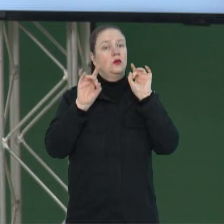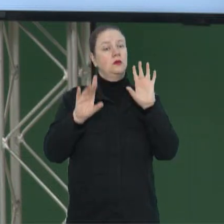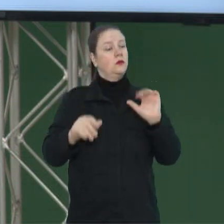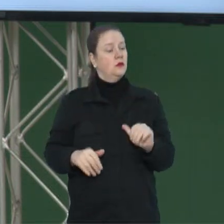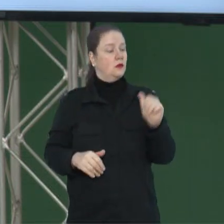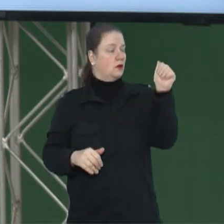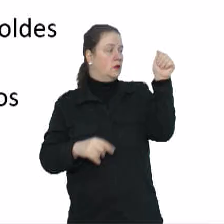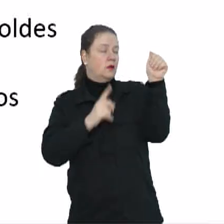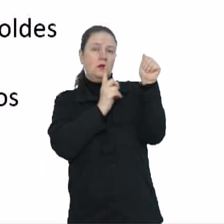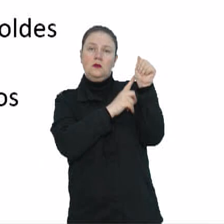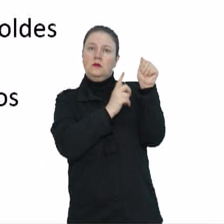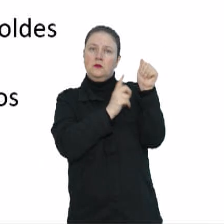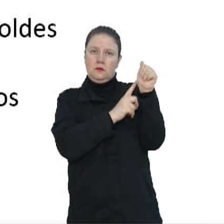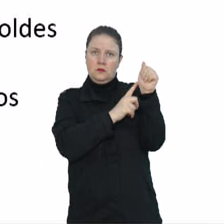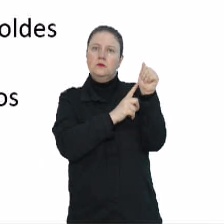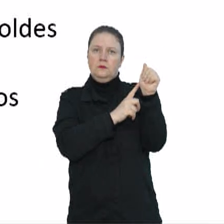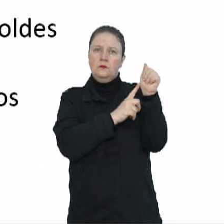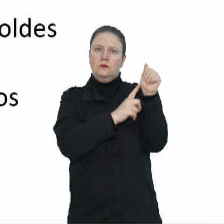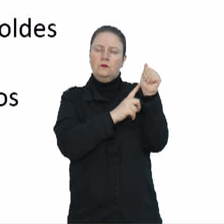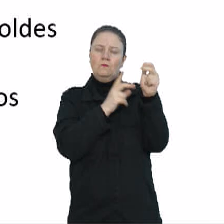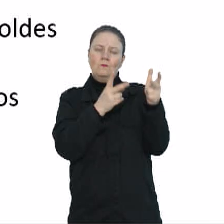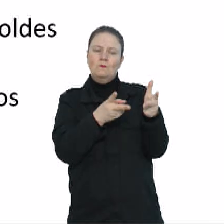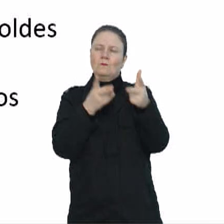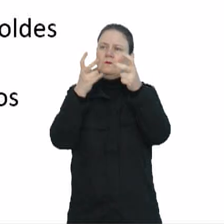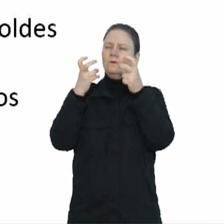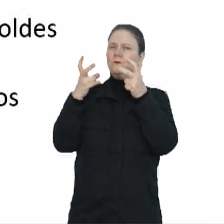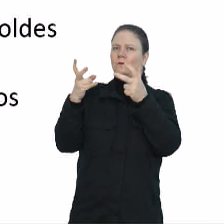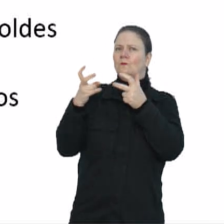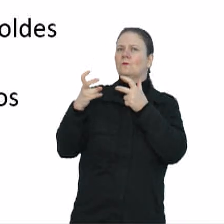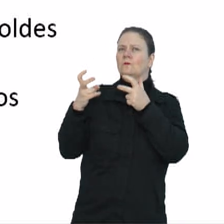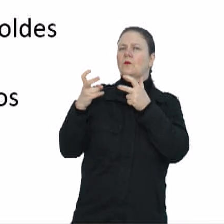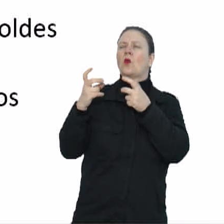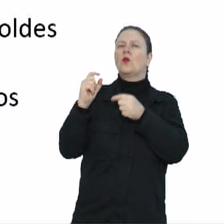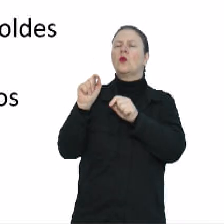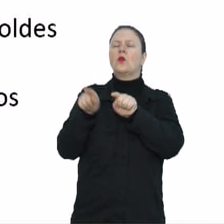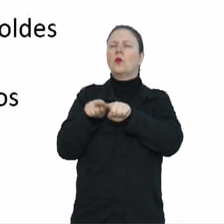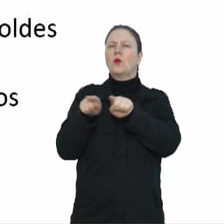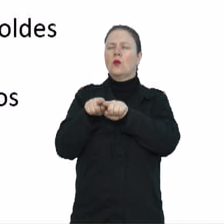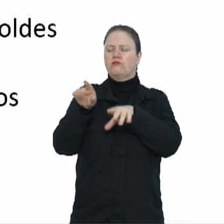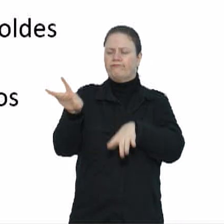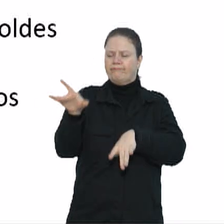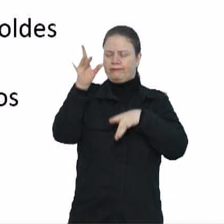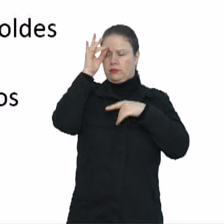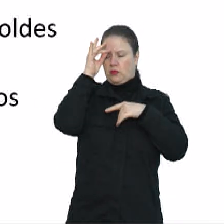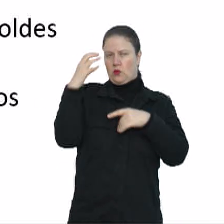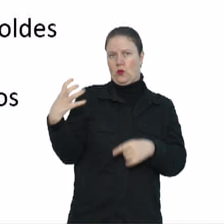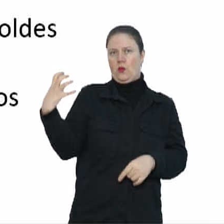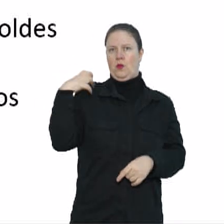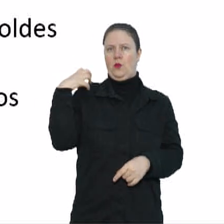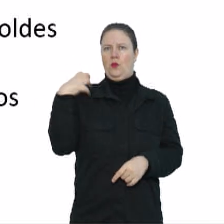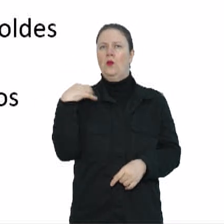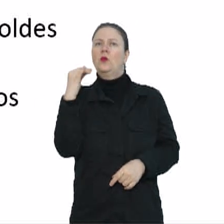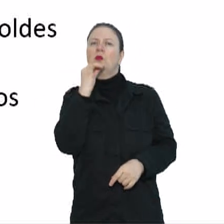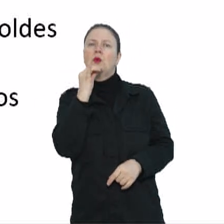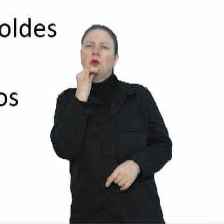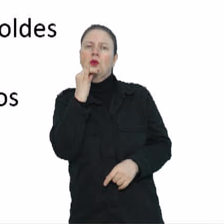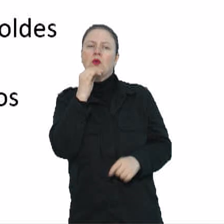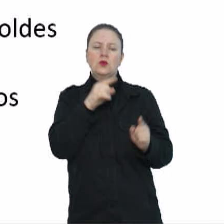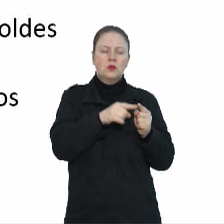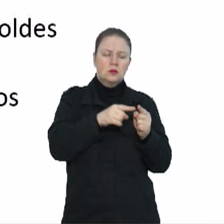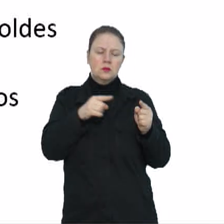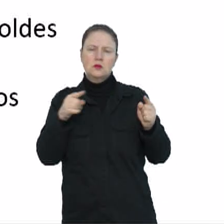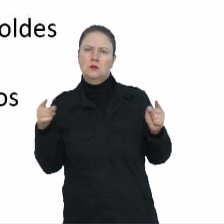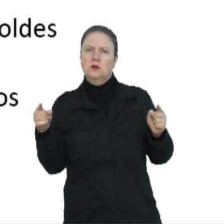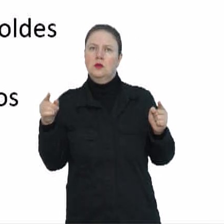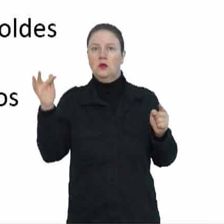A, né? Retomada do pensamento de Platão conforme os modelos teológicos da época, estabelecendo estreita relação